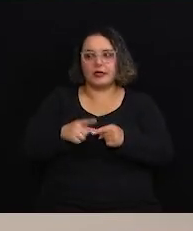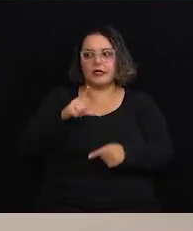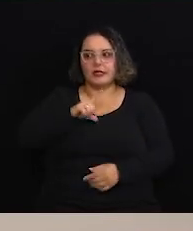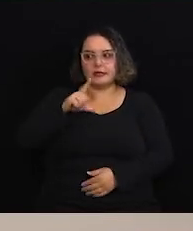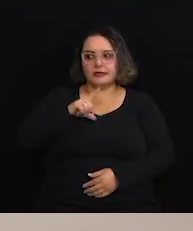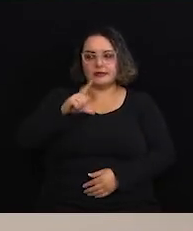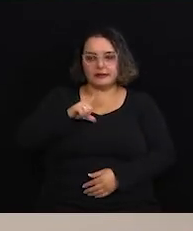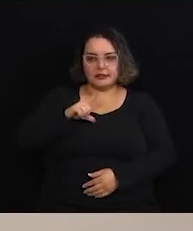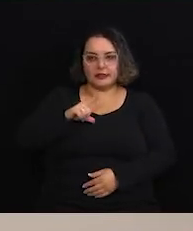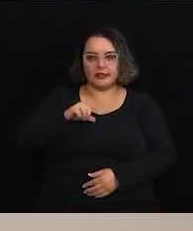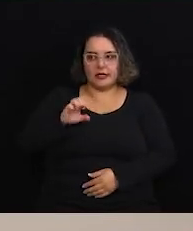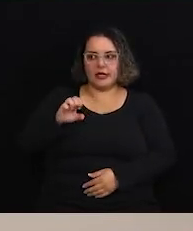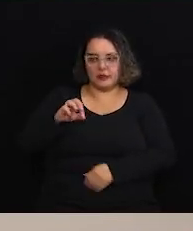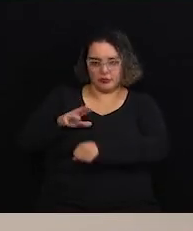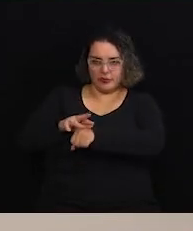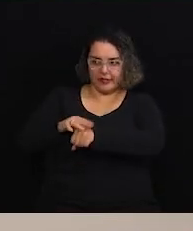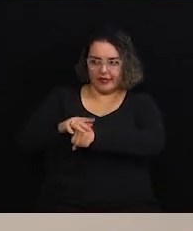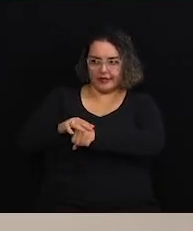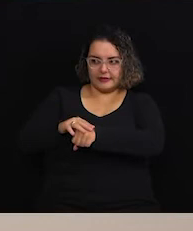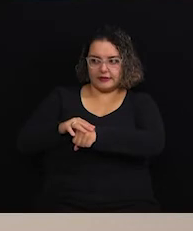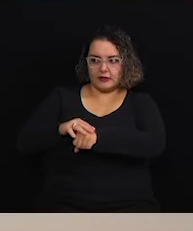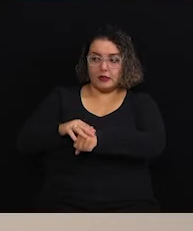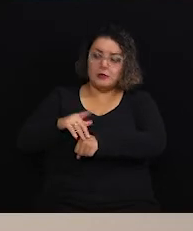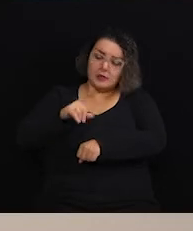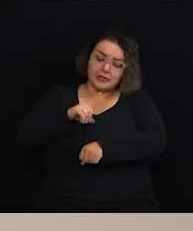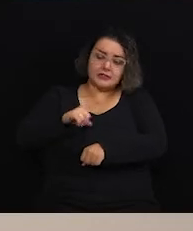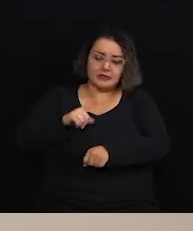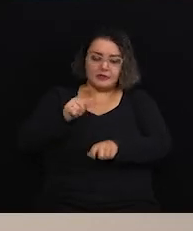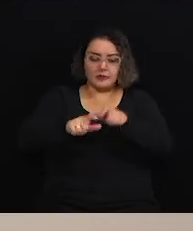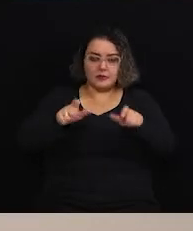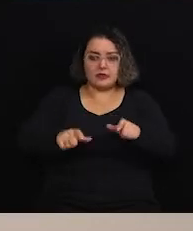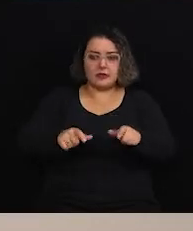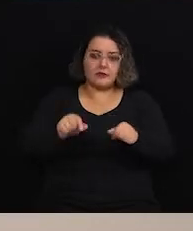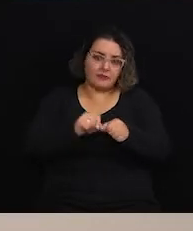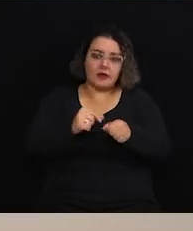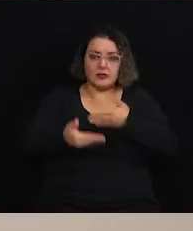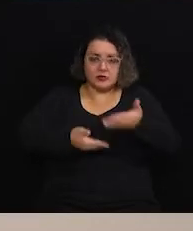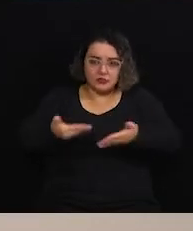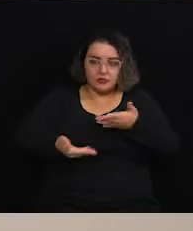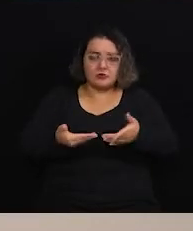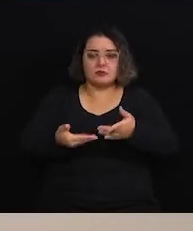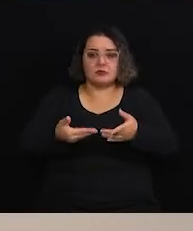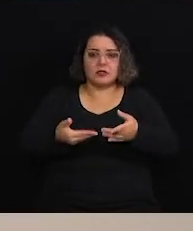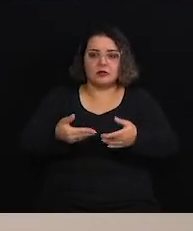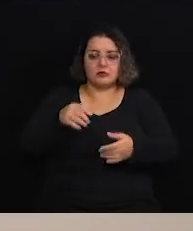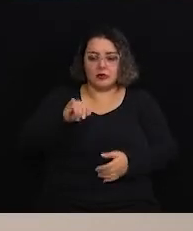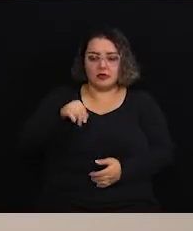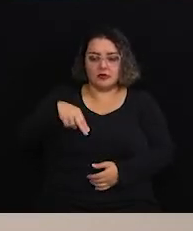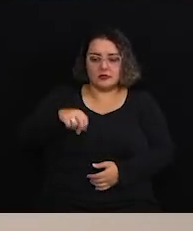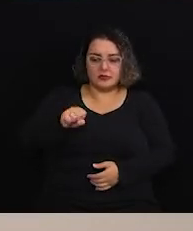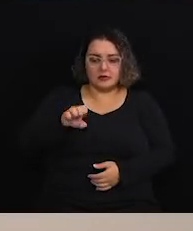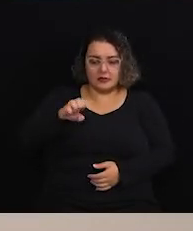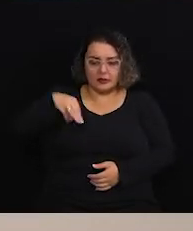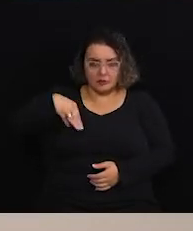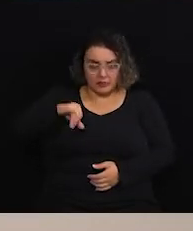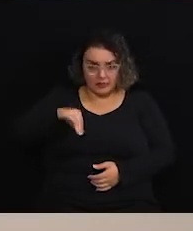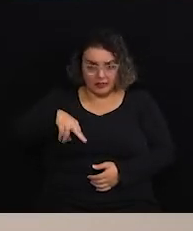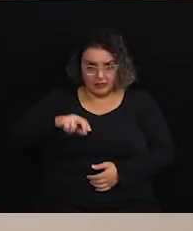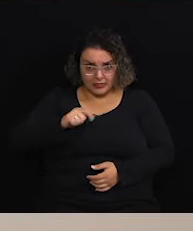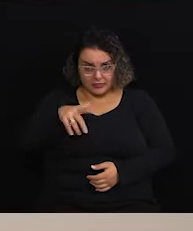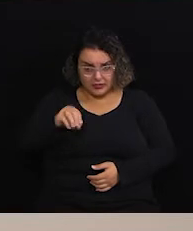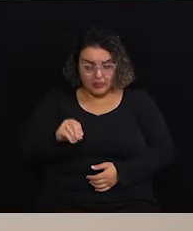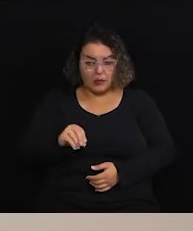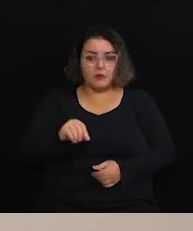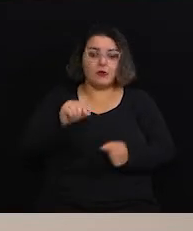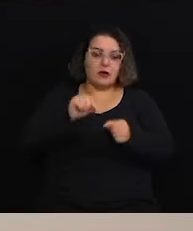que tiveram as gestações e desenvolvem o quadro de endometriose posteriormente, né? Então, geralmente, esses quadros, elas